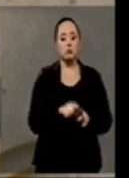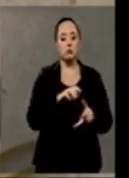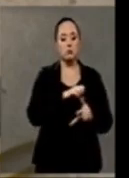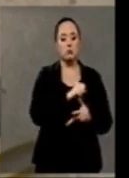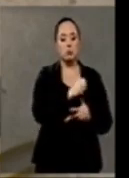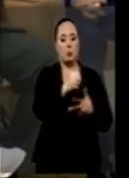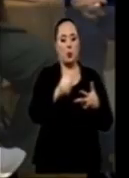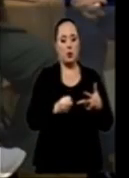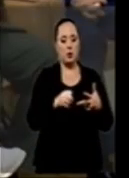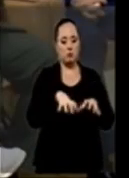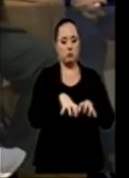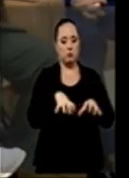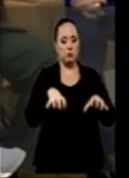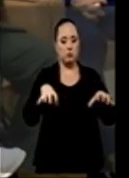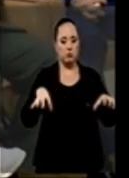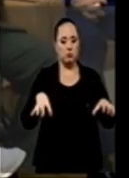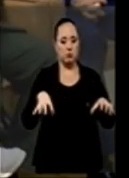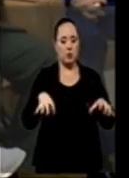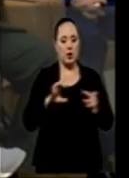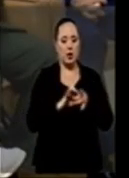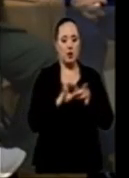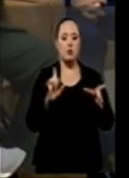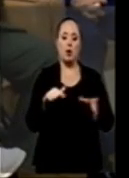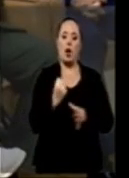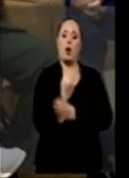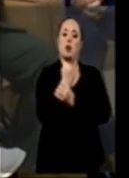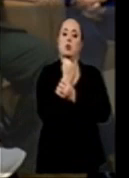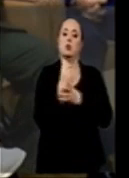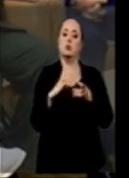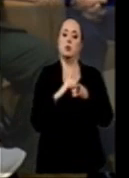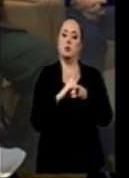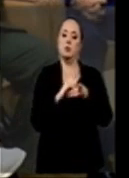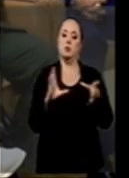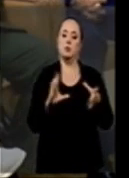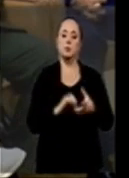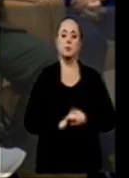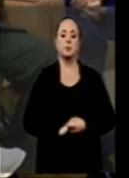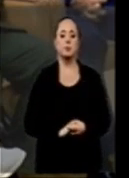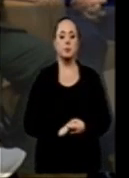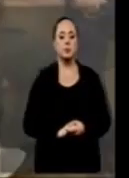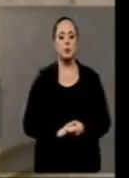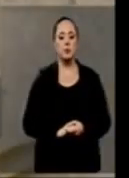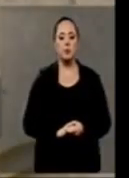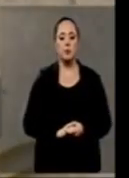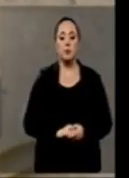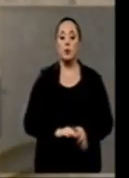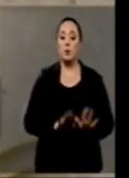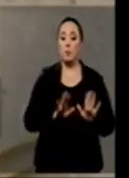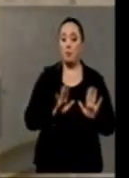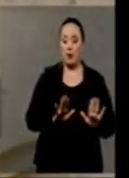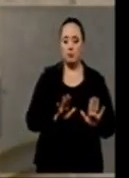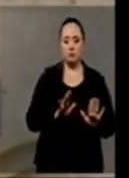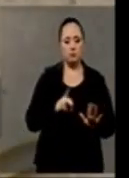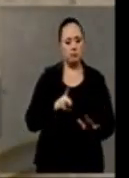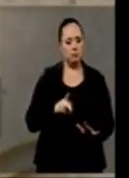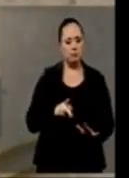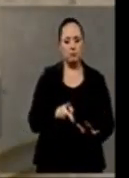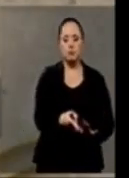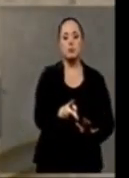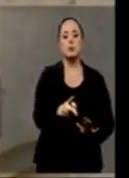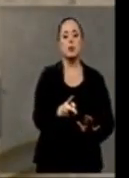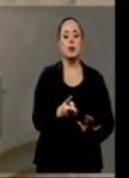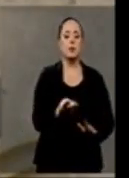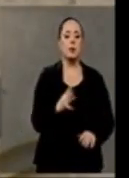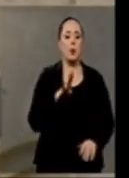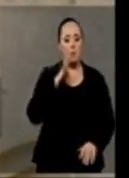dos poderes é sua grande garantia contudo como reiteradamente tem sido destacado pelo